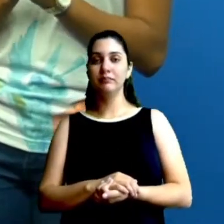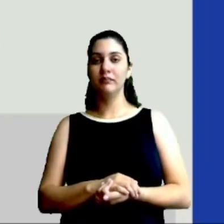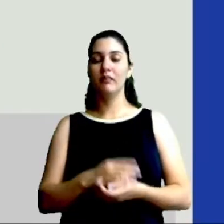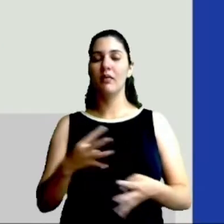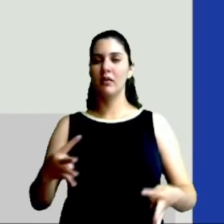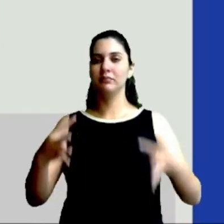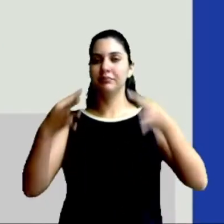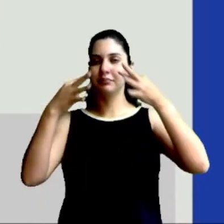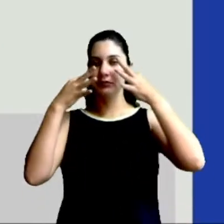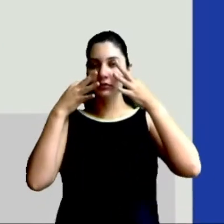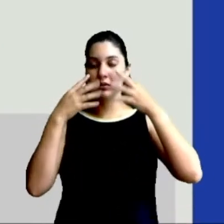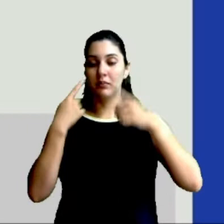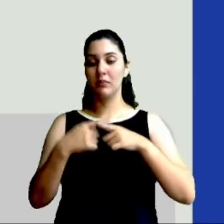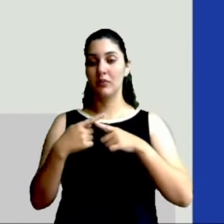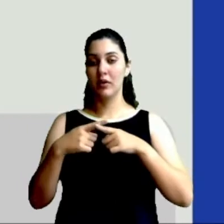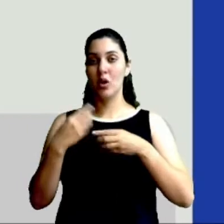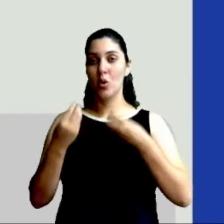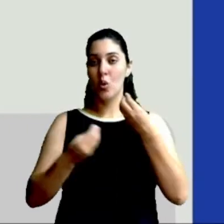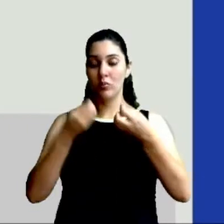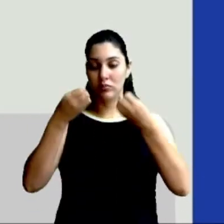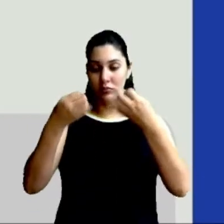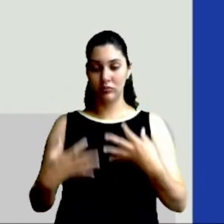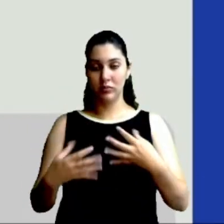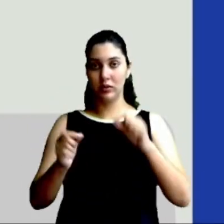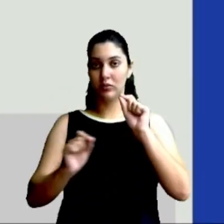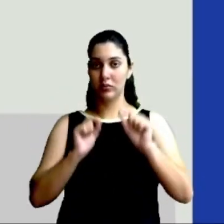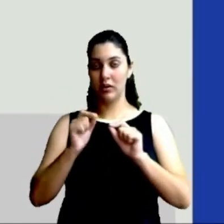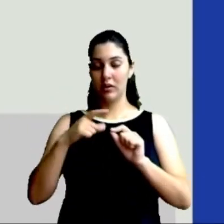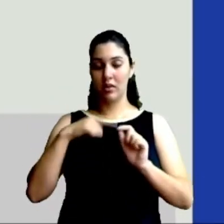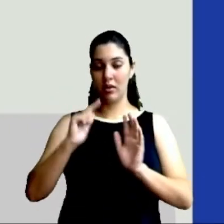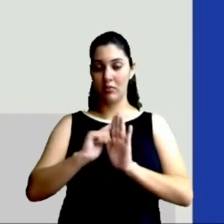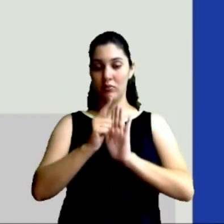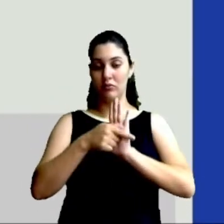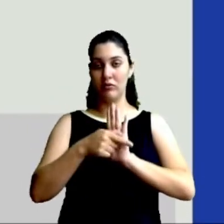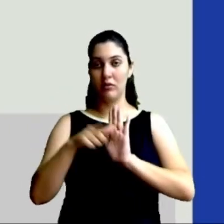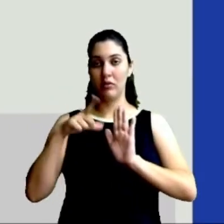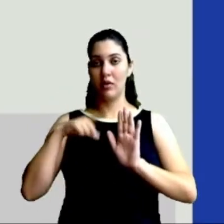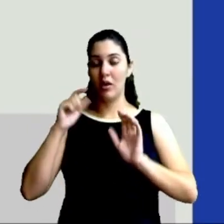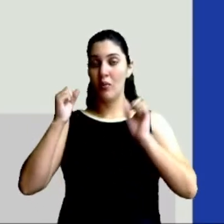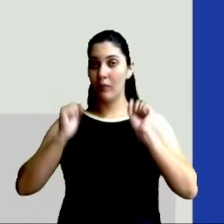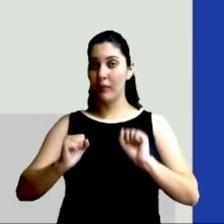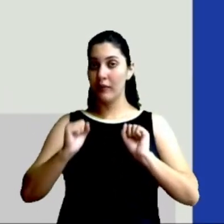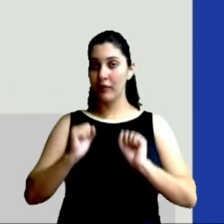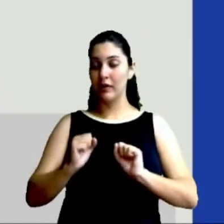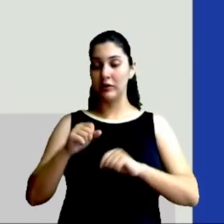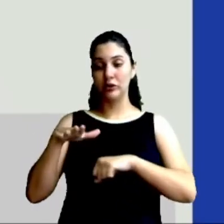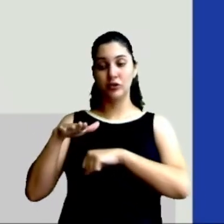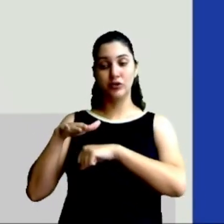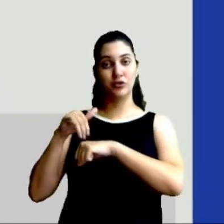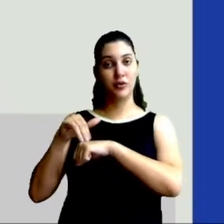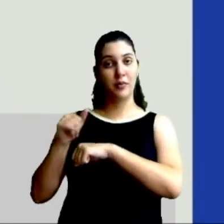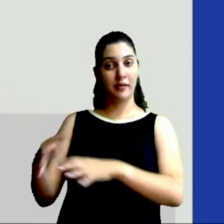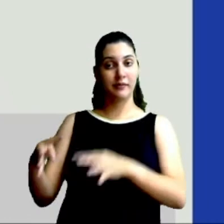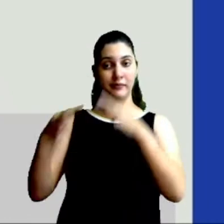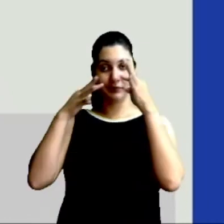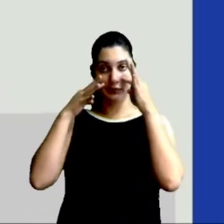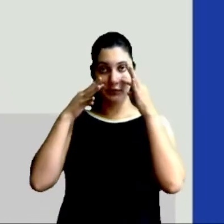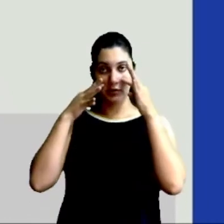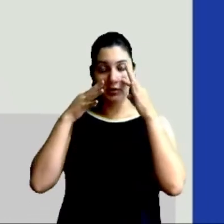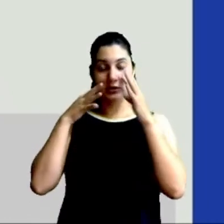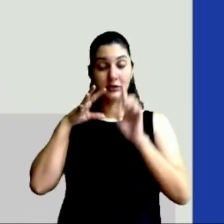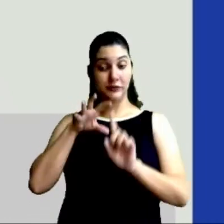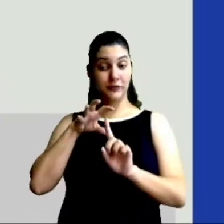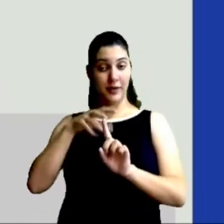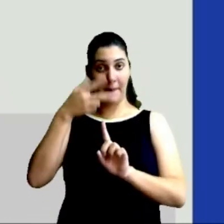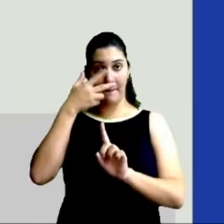preste bem atenção, porque como a gente está falando de um gênero, que é aquele que tem o poder de chamar a atenção, de persuadir